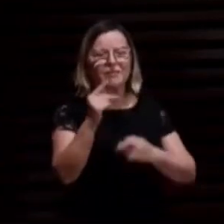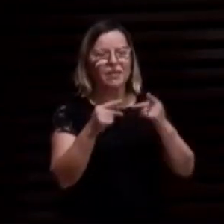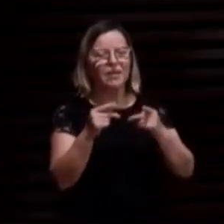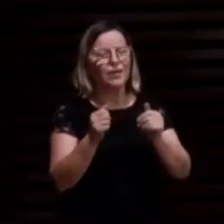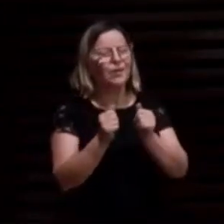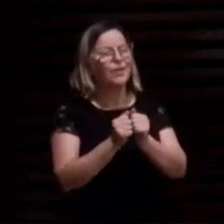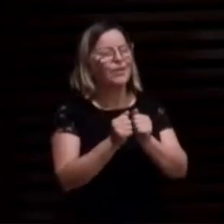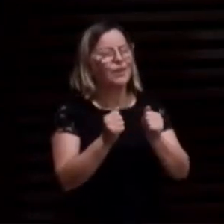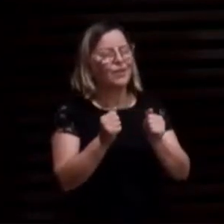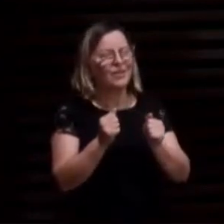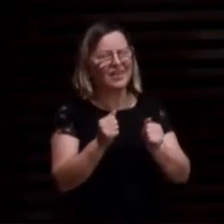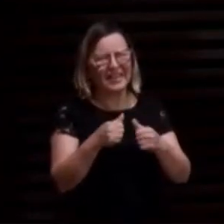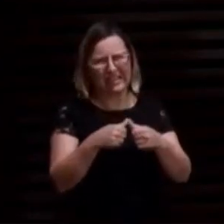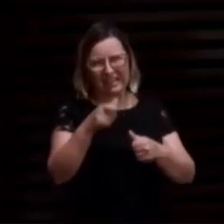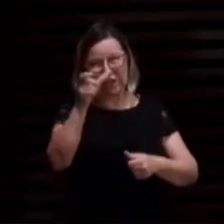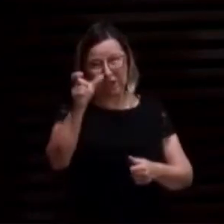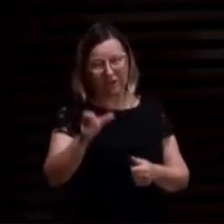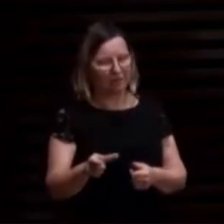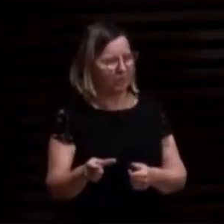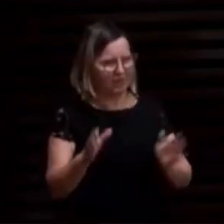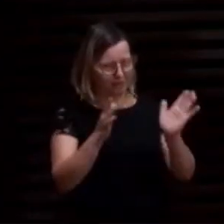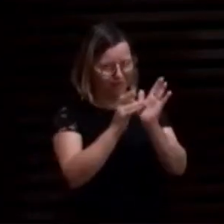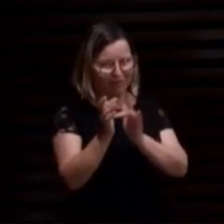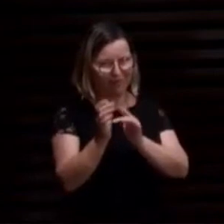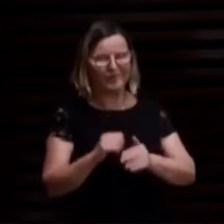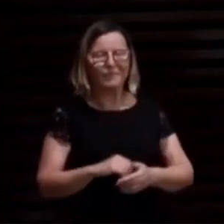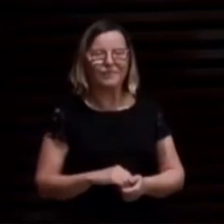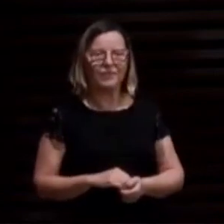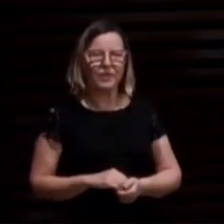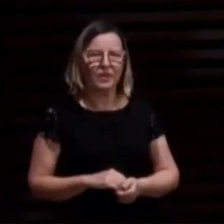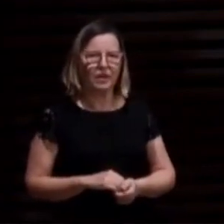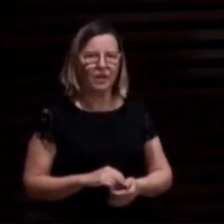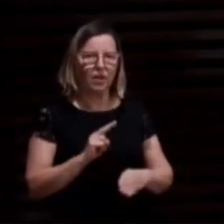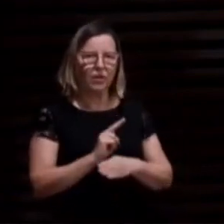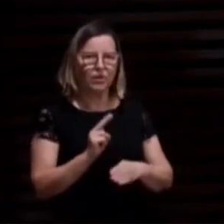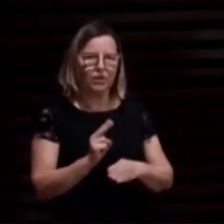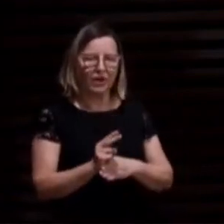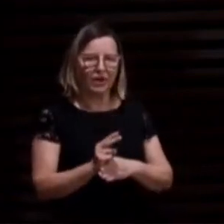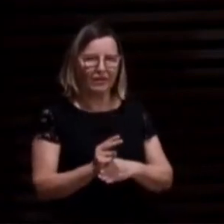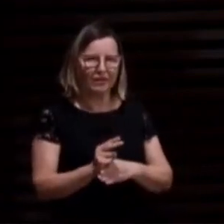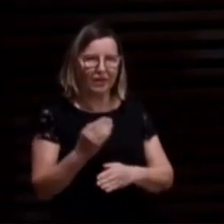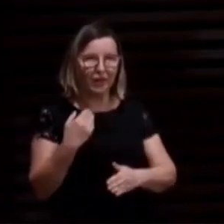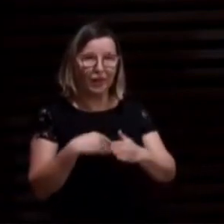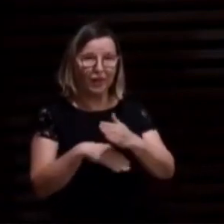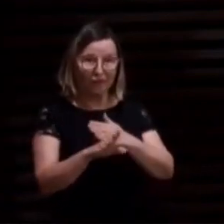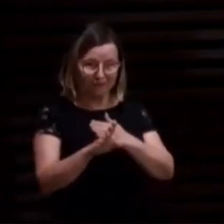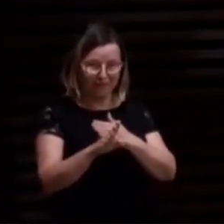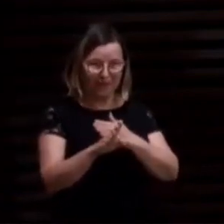Os guardas foram lá para prender Jesus. E chegaram lá, começaram a escutar Jesus falar.